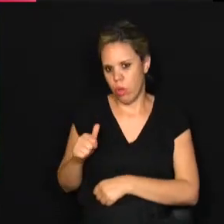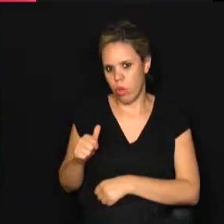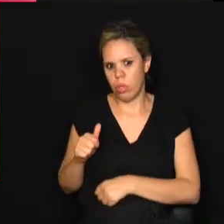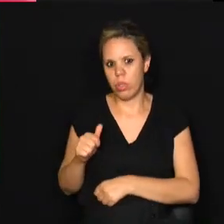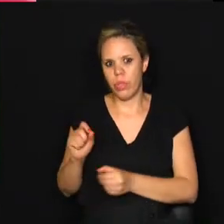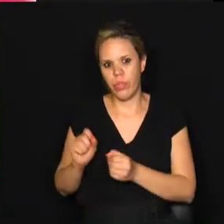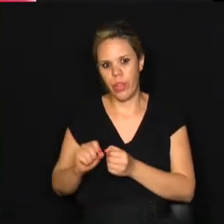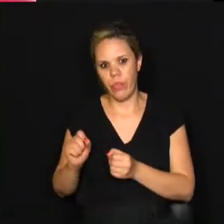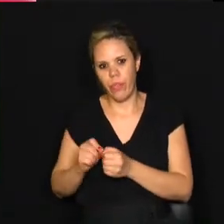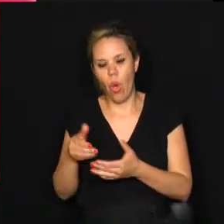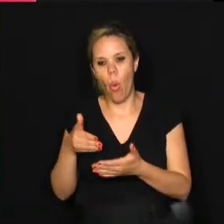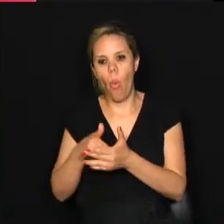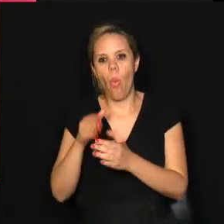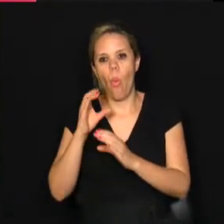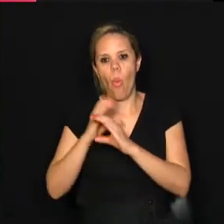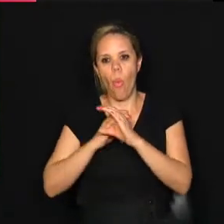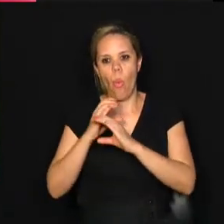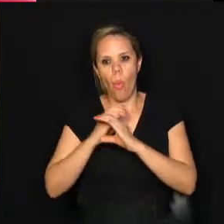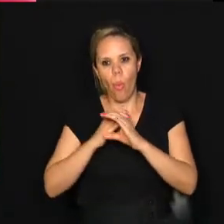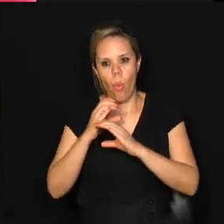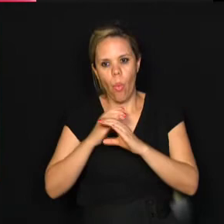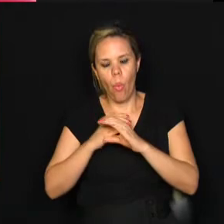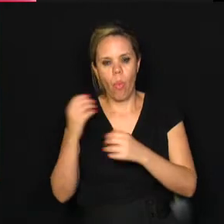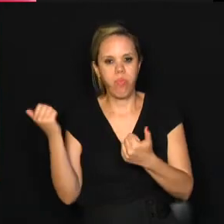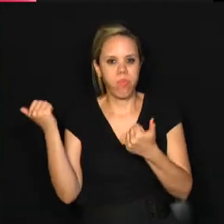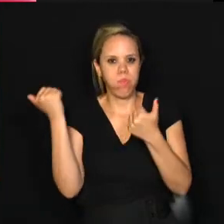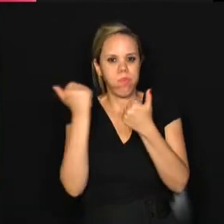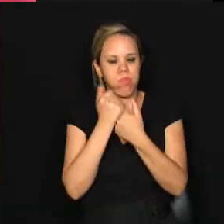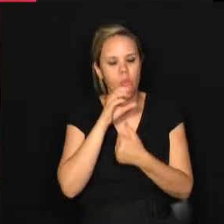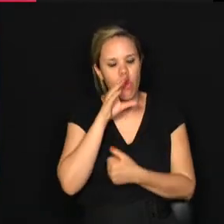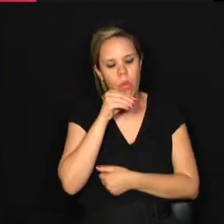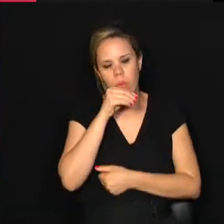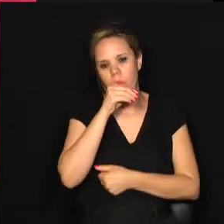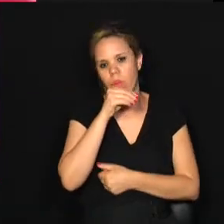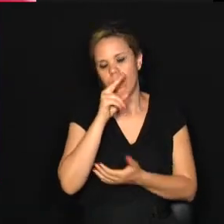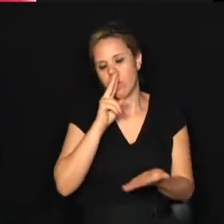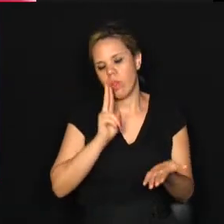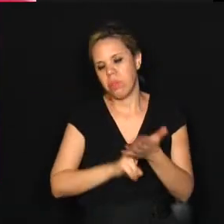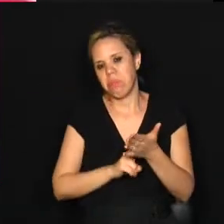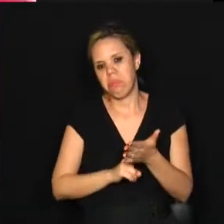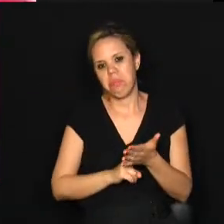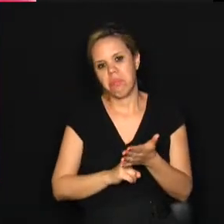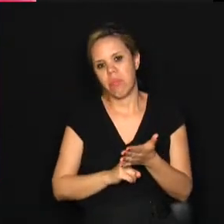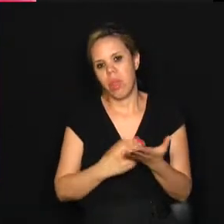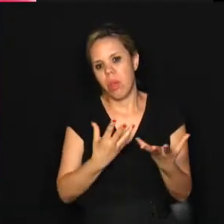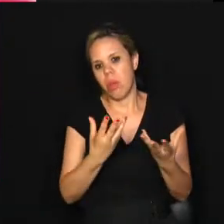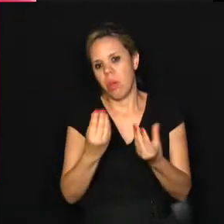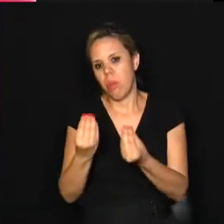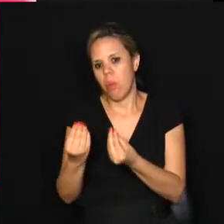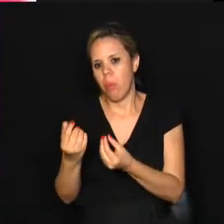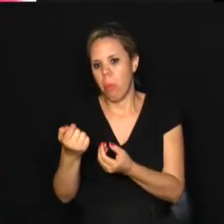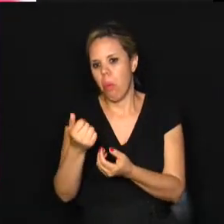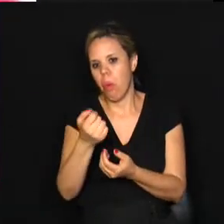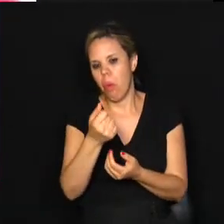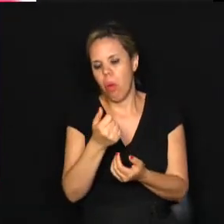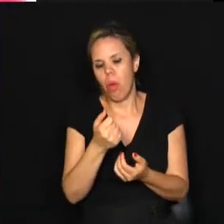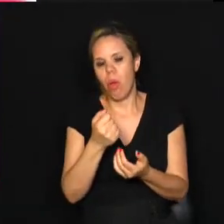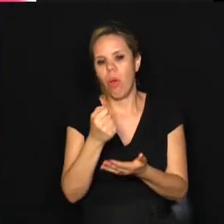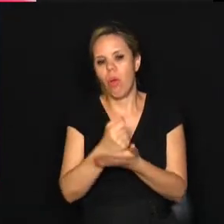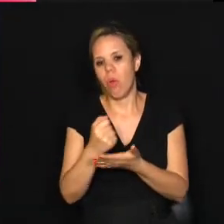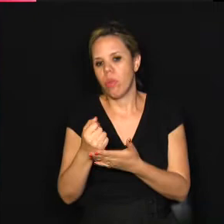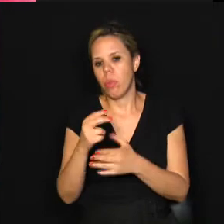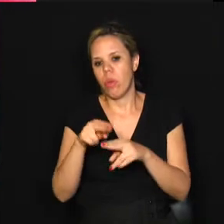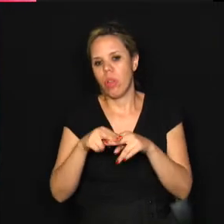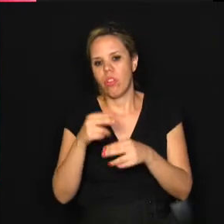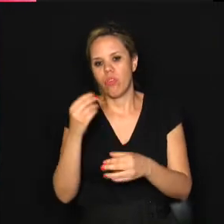realizado o último concurso para repor os trabalhadores dos Correios, e mesmo assim, muitos só foram contratados por força de medidas judiciais,